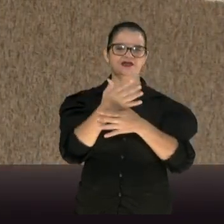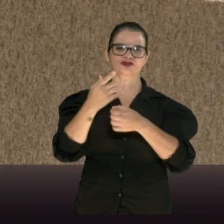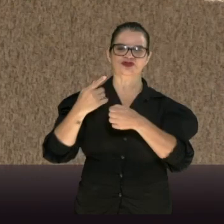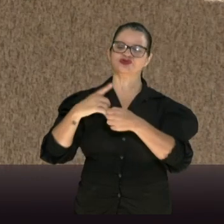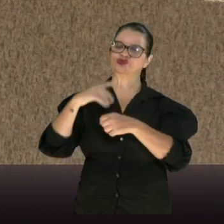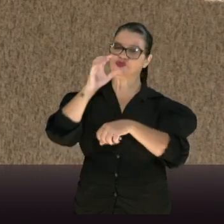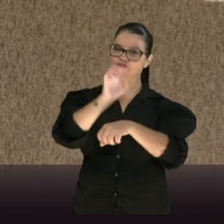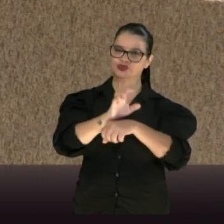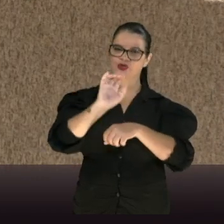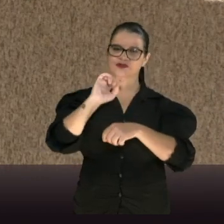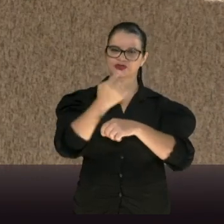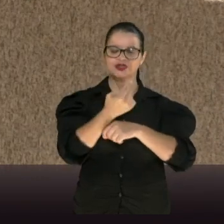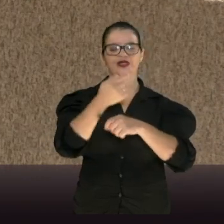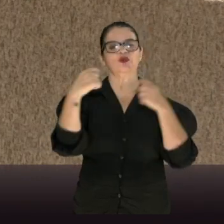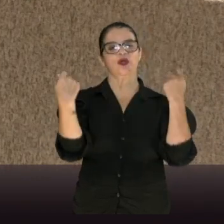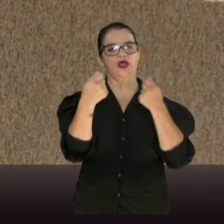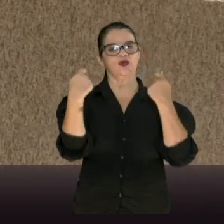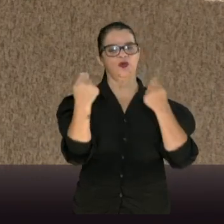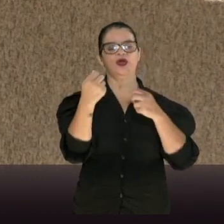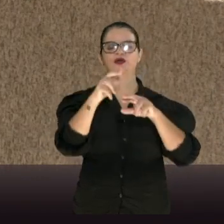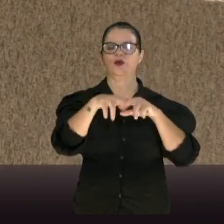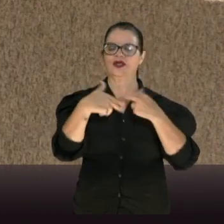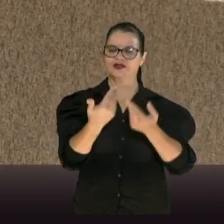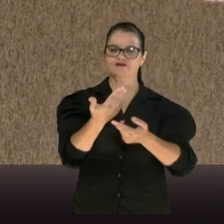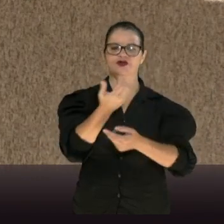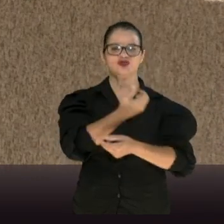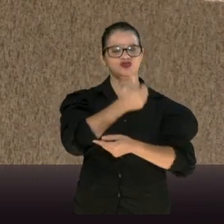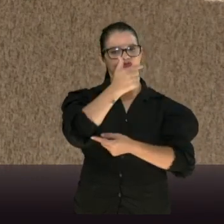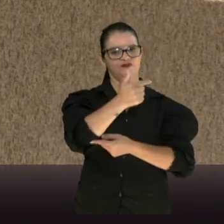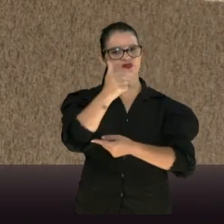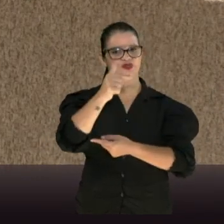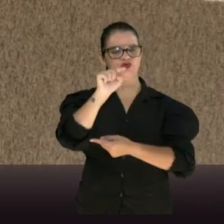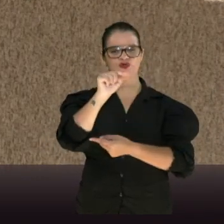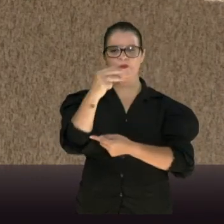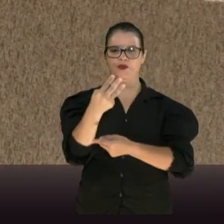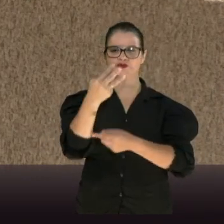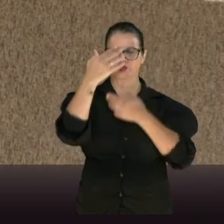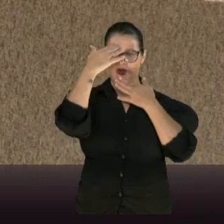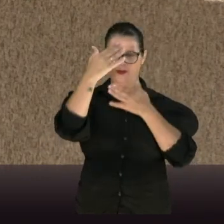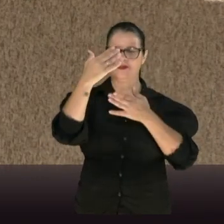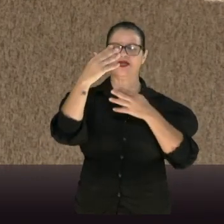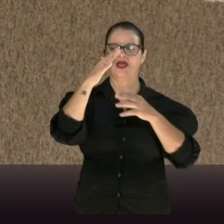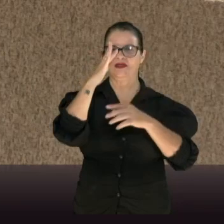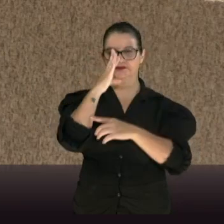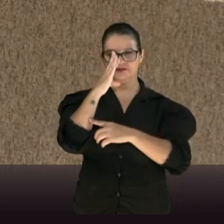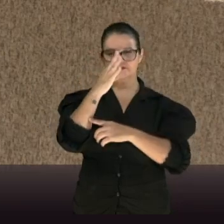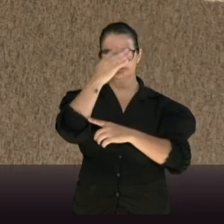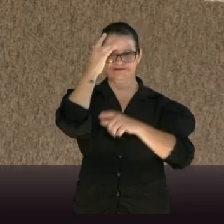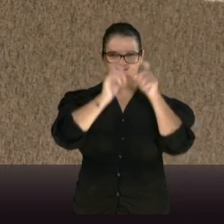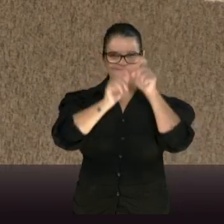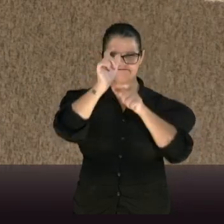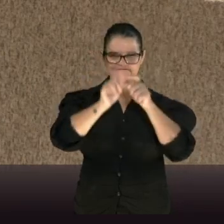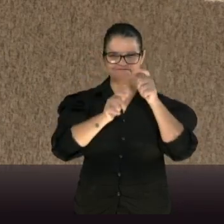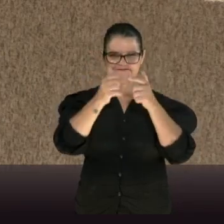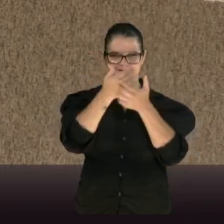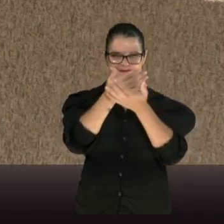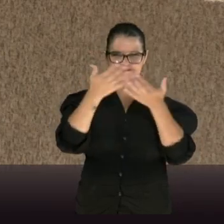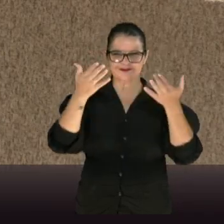nosso estado. Para Caruaru, através do canal 22.3. Obrigado aos telespectadores.